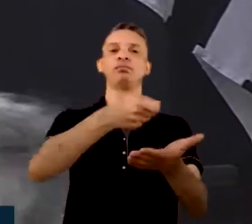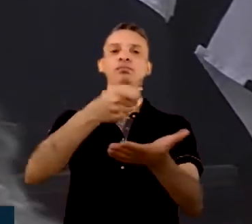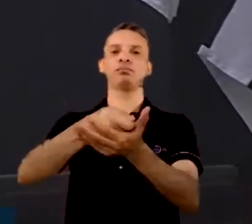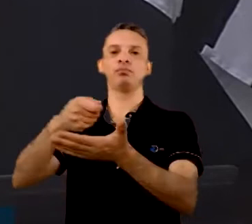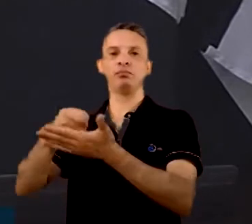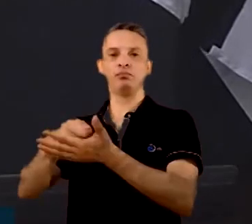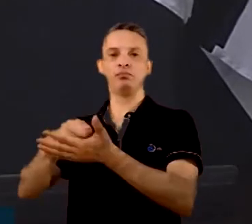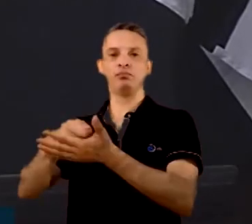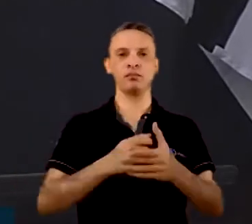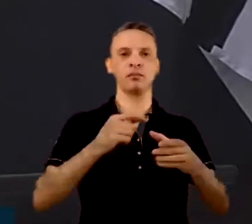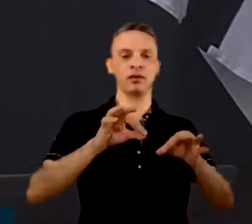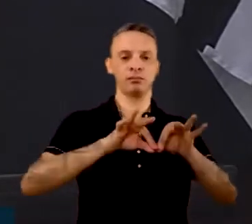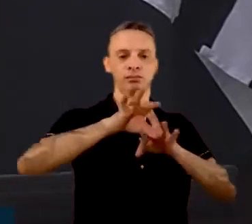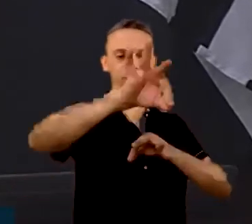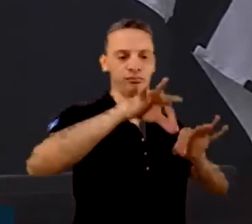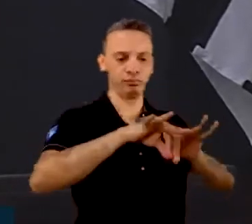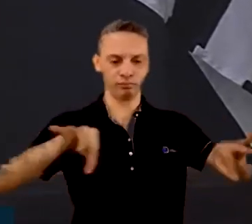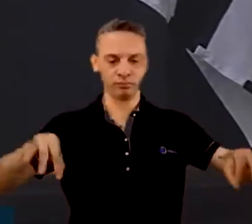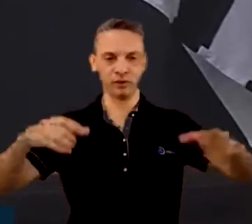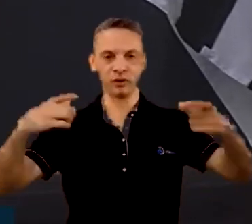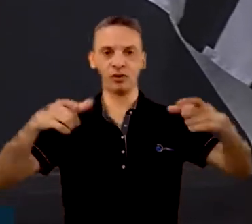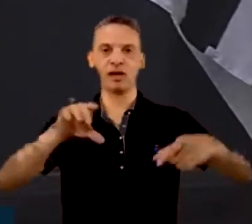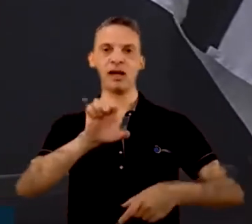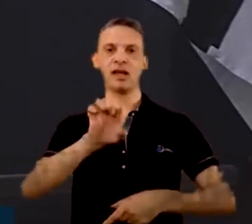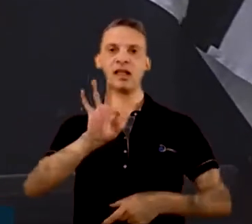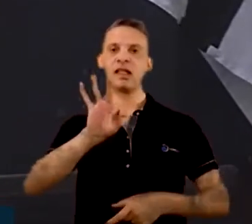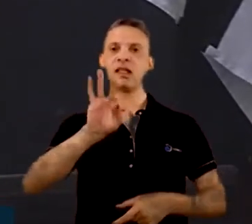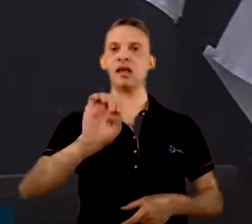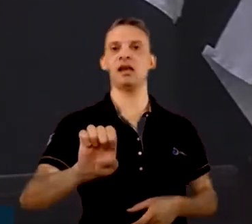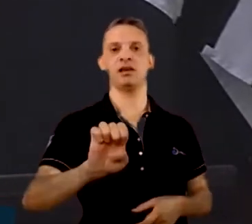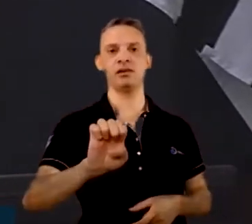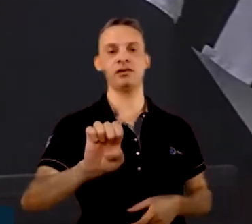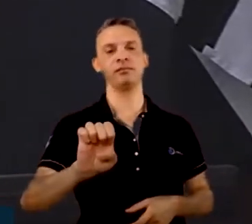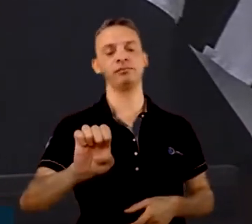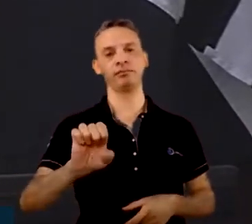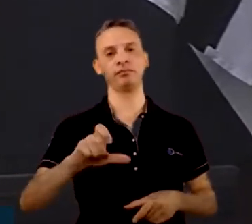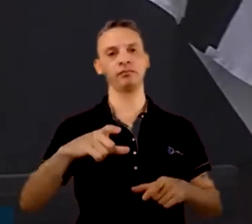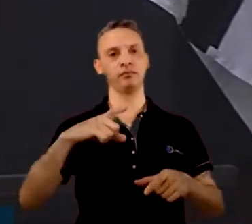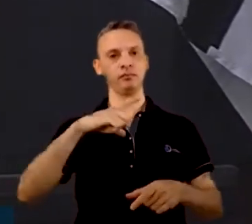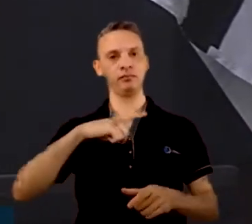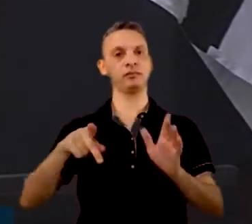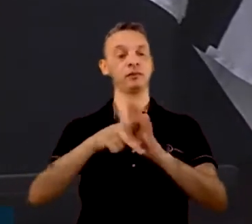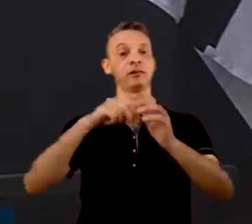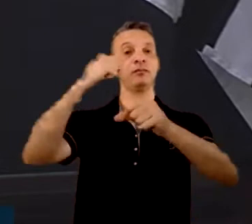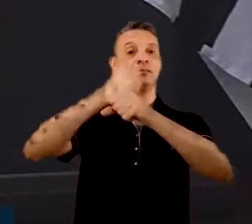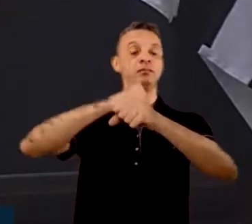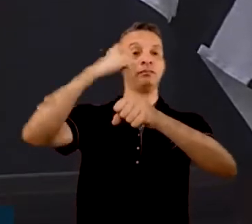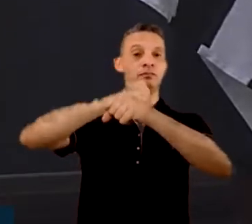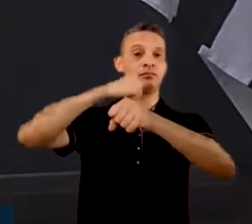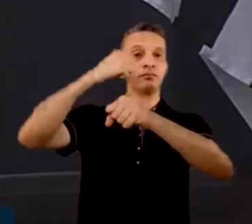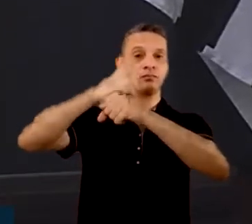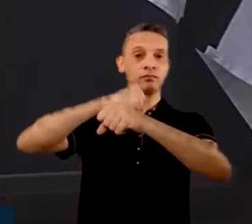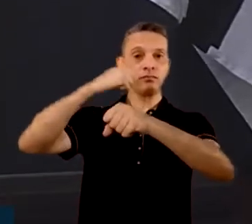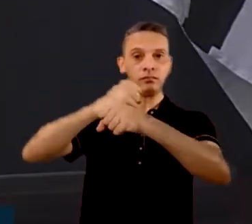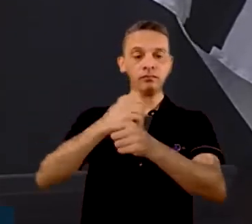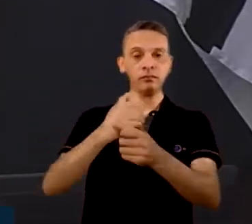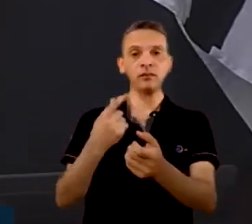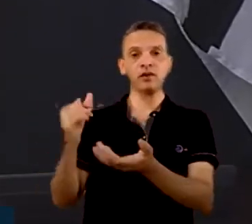medições da estação de tratamento de esgoto. Obra essa que se está recebendo é porque